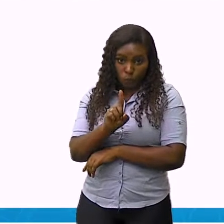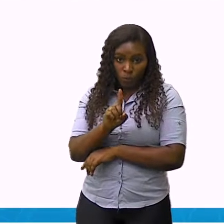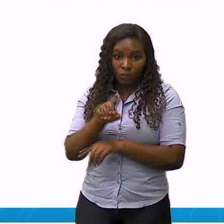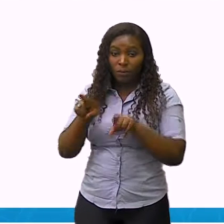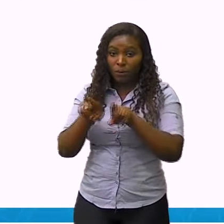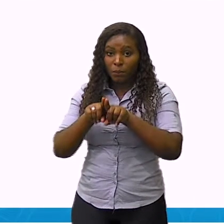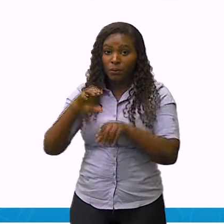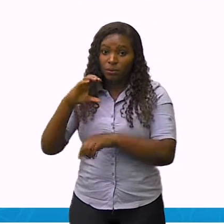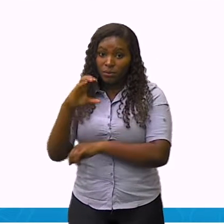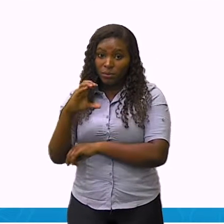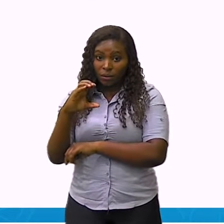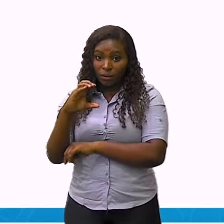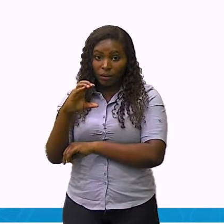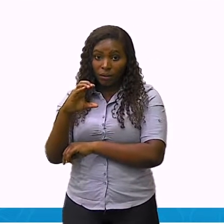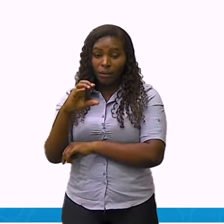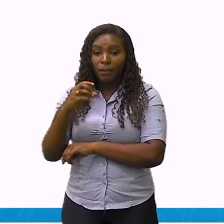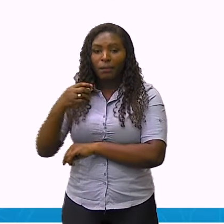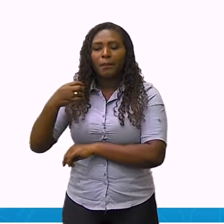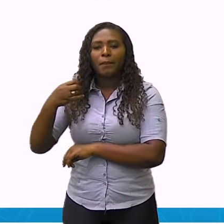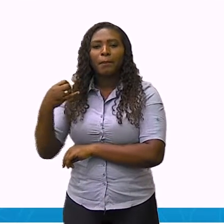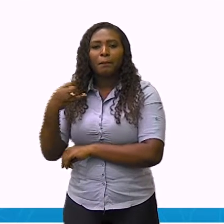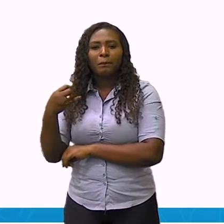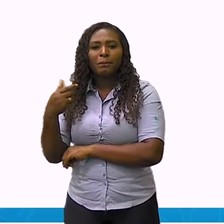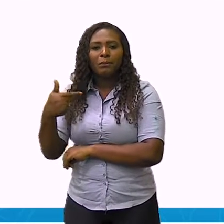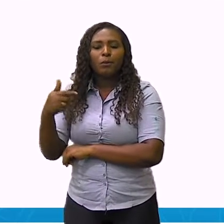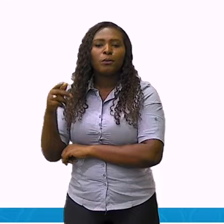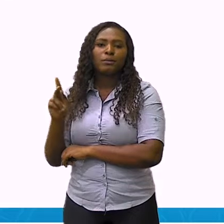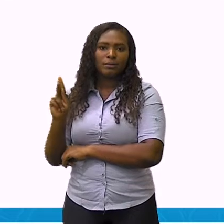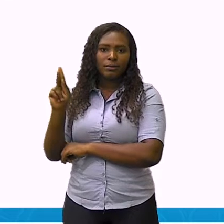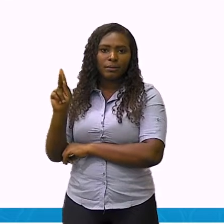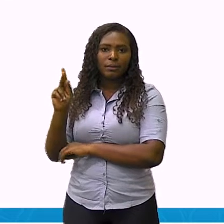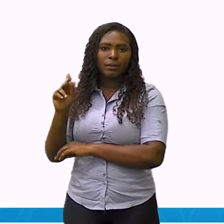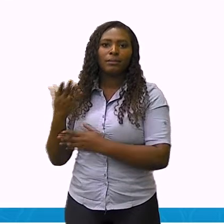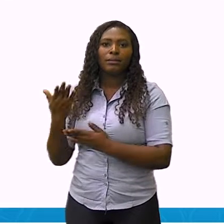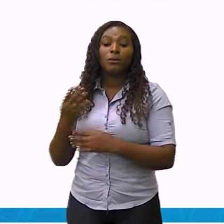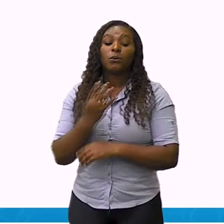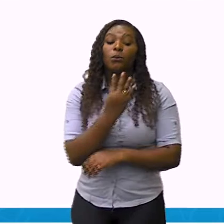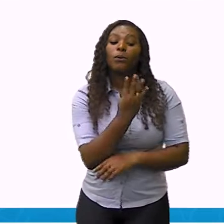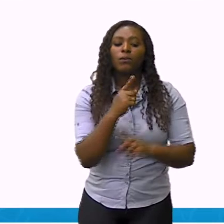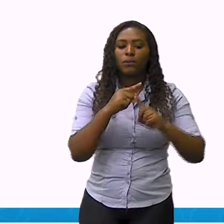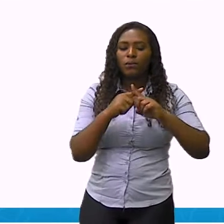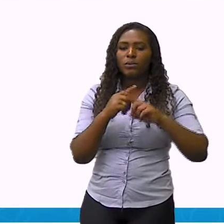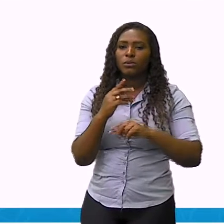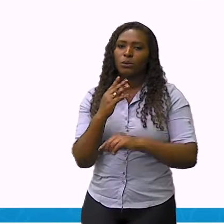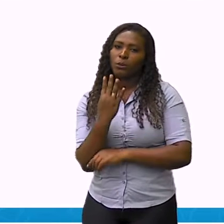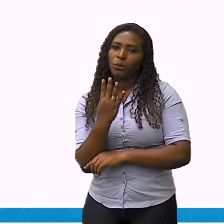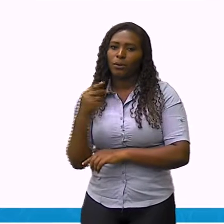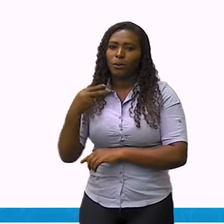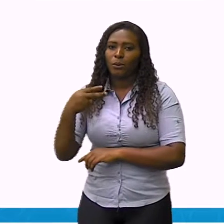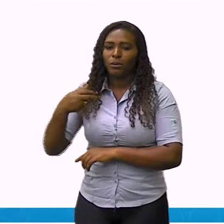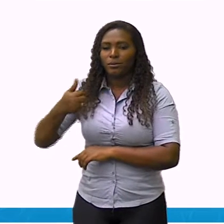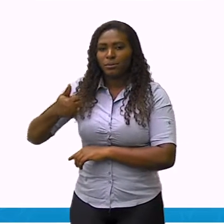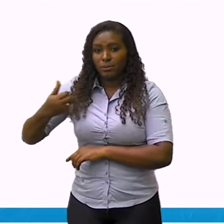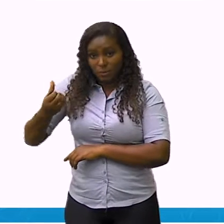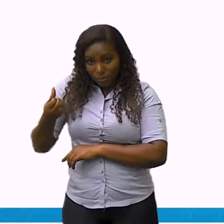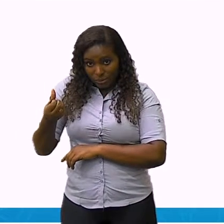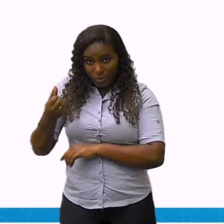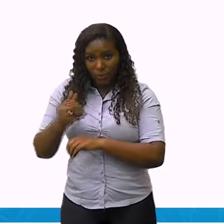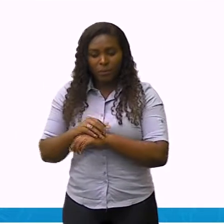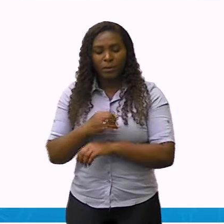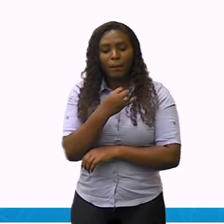que eu estou inserindo a outra variável na minha equação. De modo que tenha o